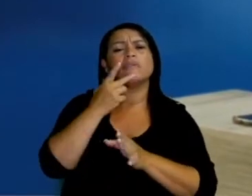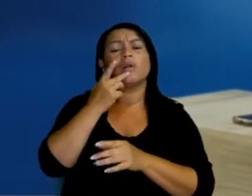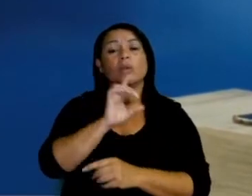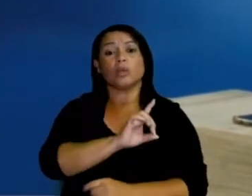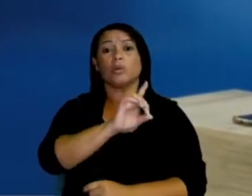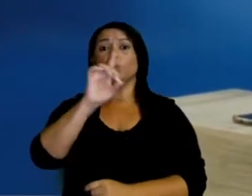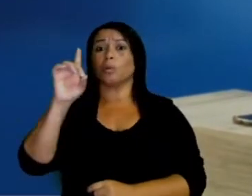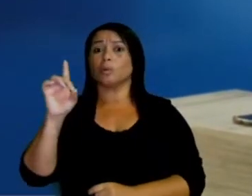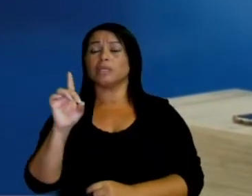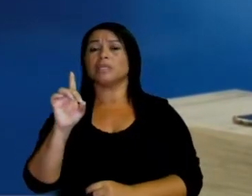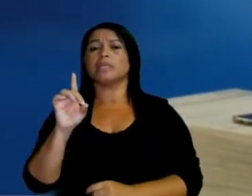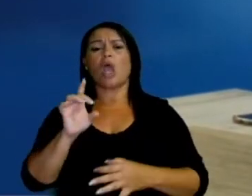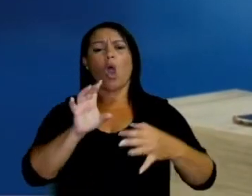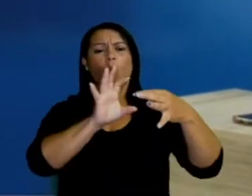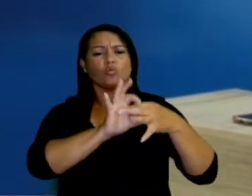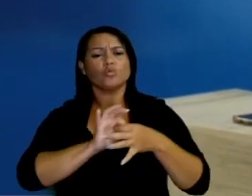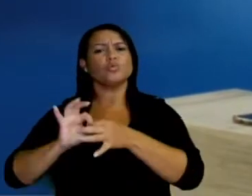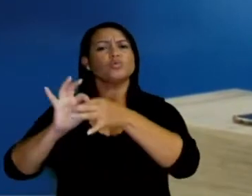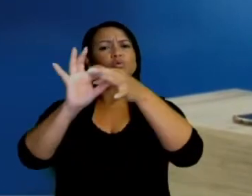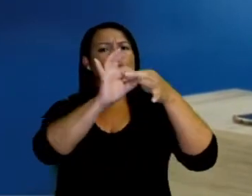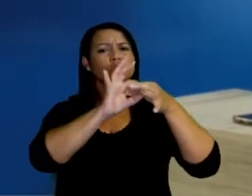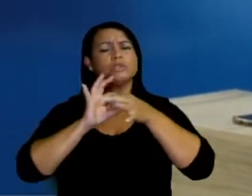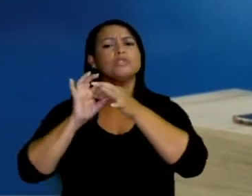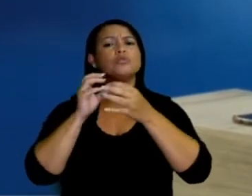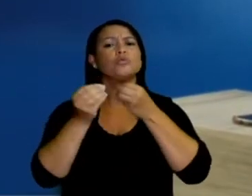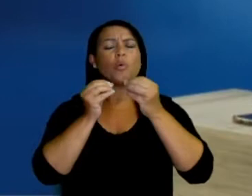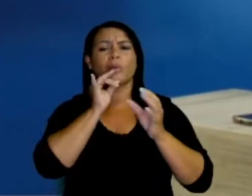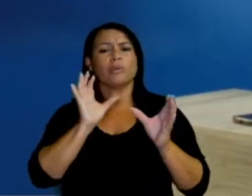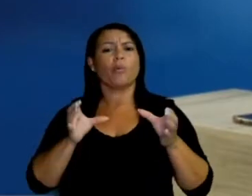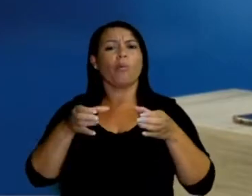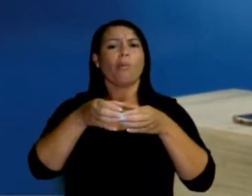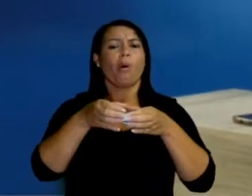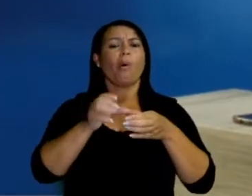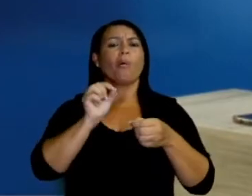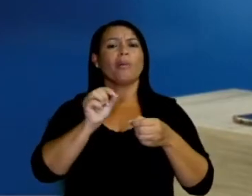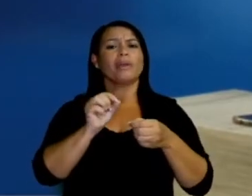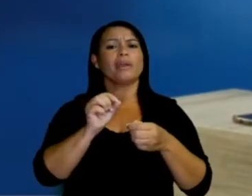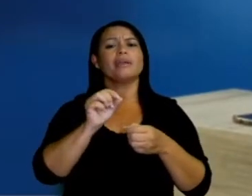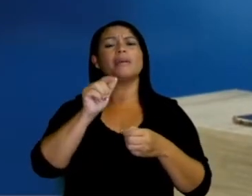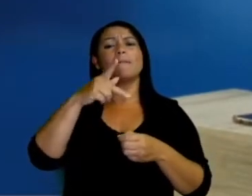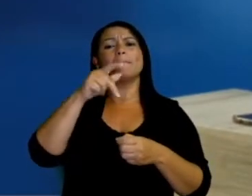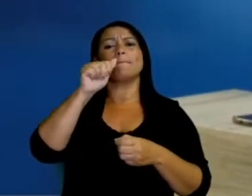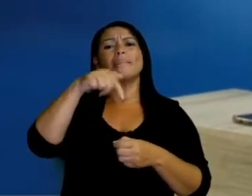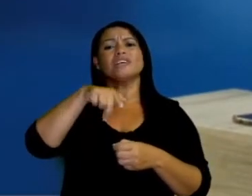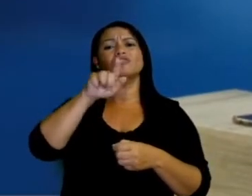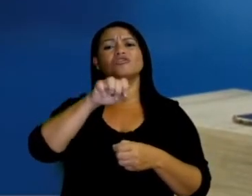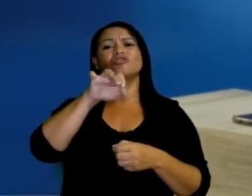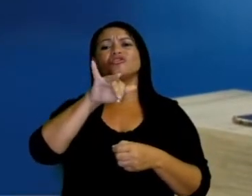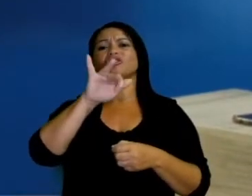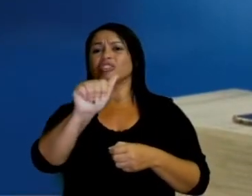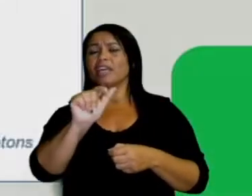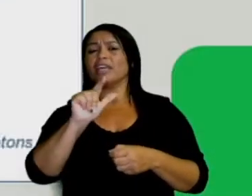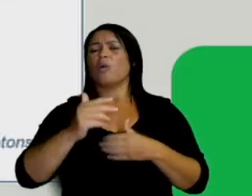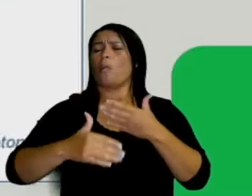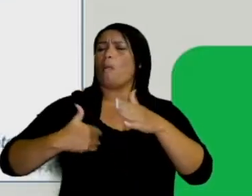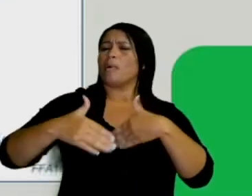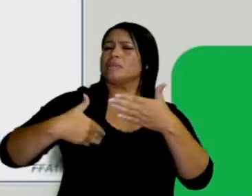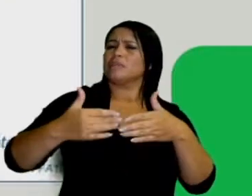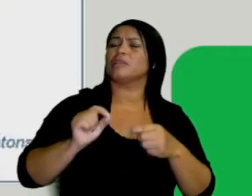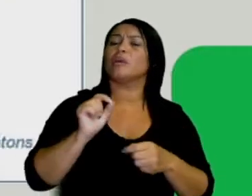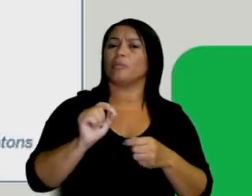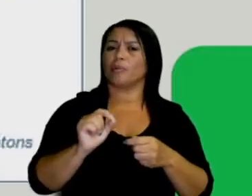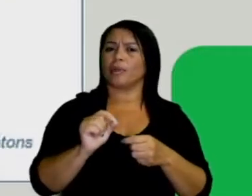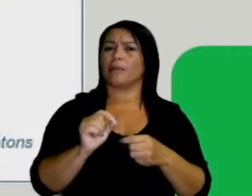Terra estavam unidos, né, agregados em um único bloco continental chamado de Pangeia, e com o passar do tempo, esse